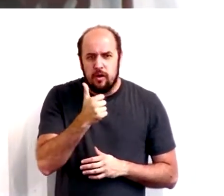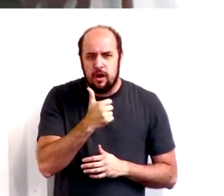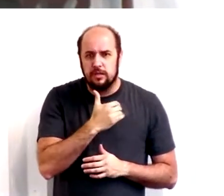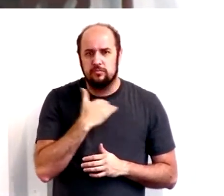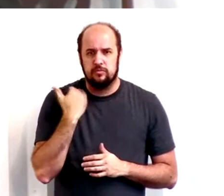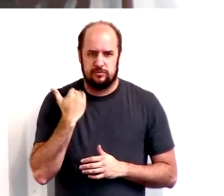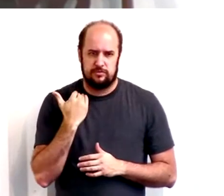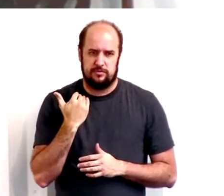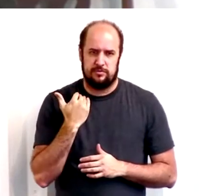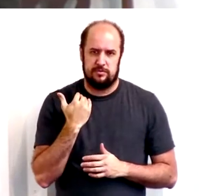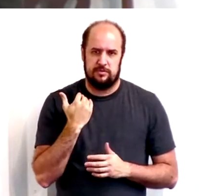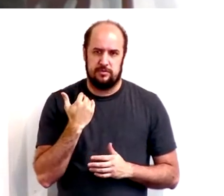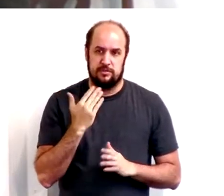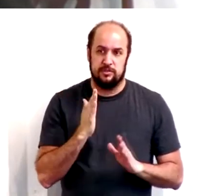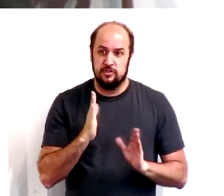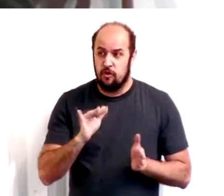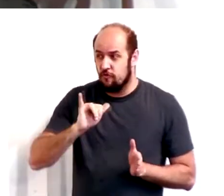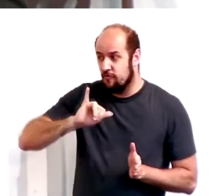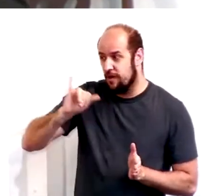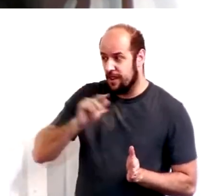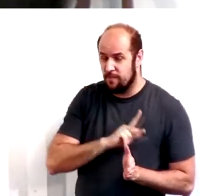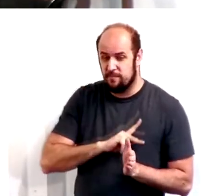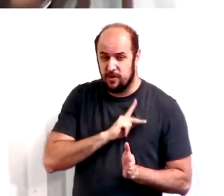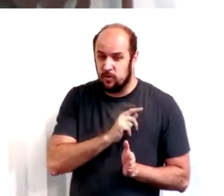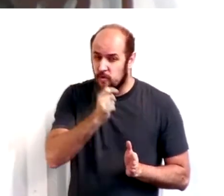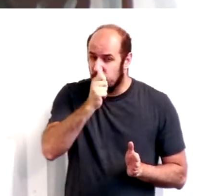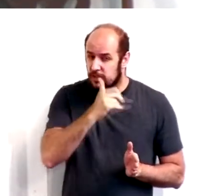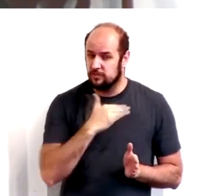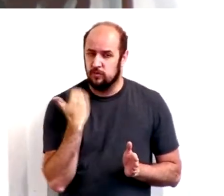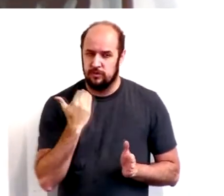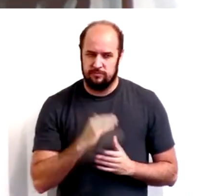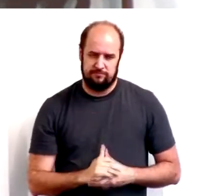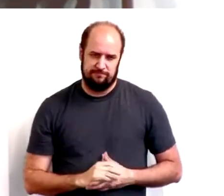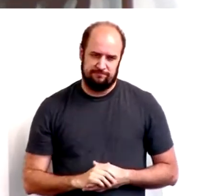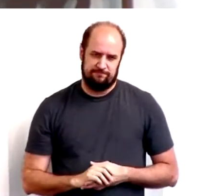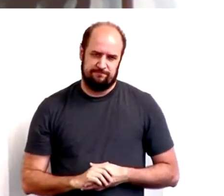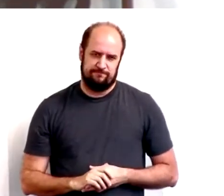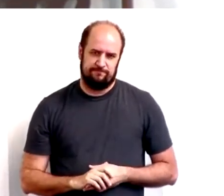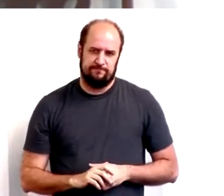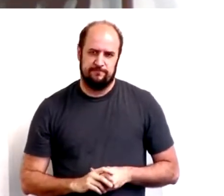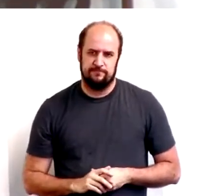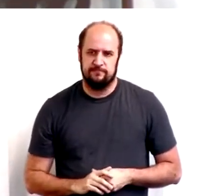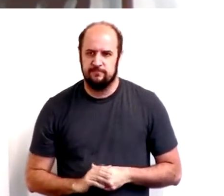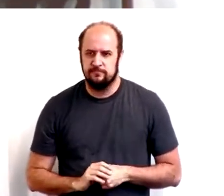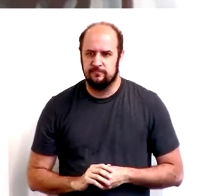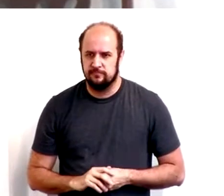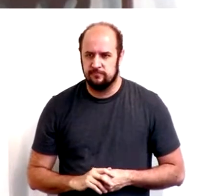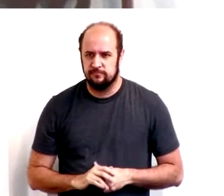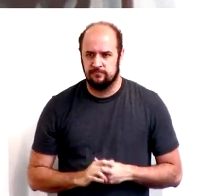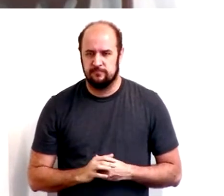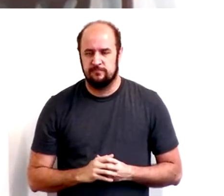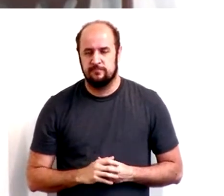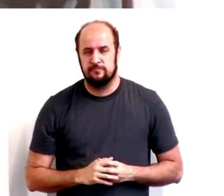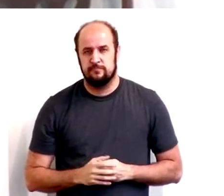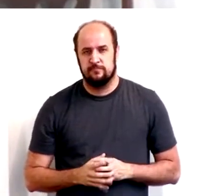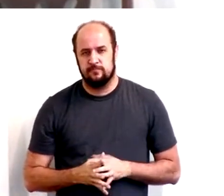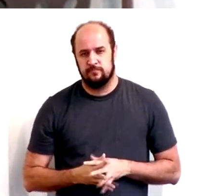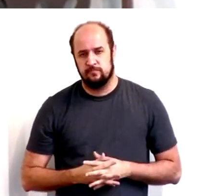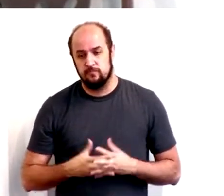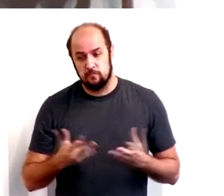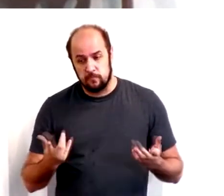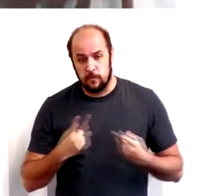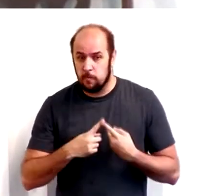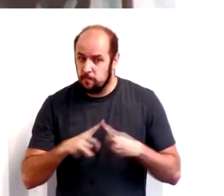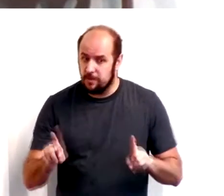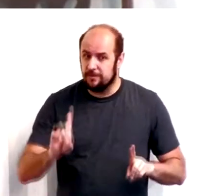chegar para Paulo assim. E essa doença avançou ao ponto de quase vir a morrer.